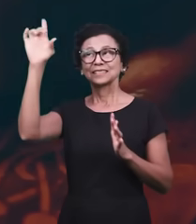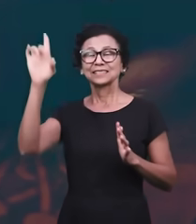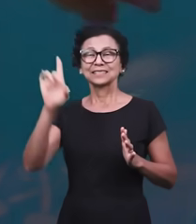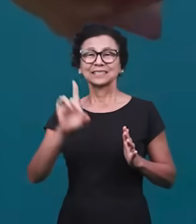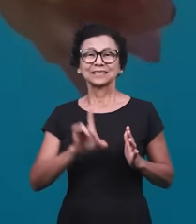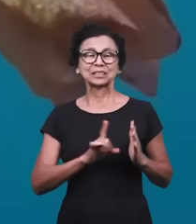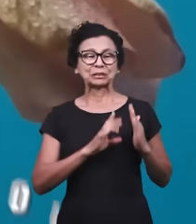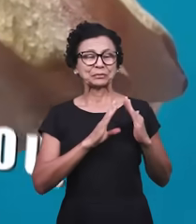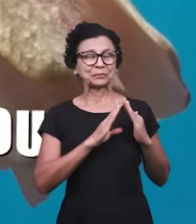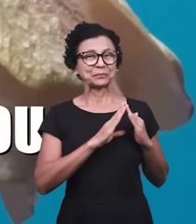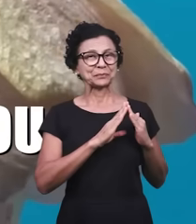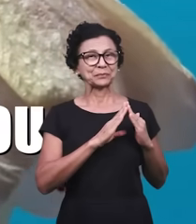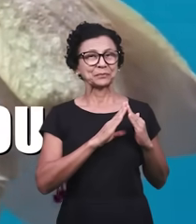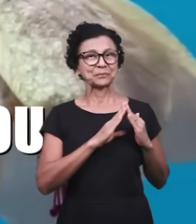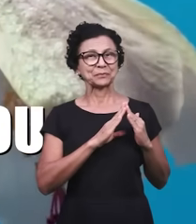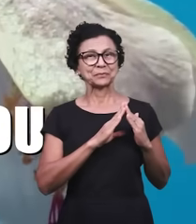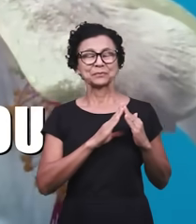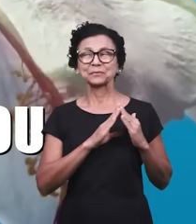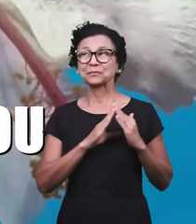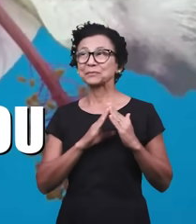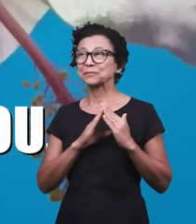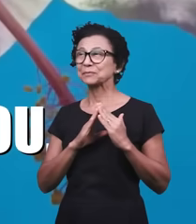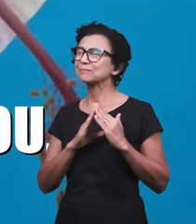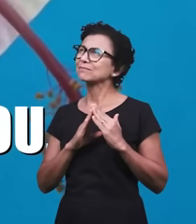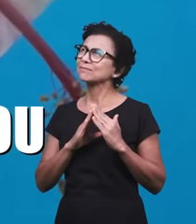salvação. Este mistério